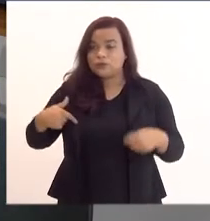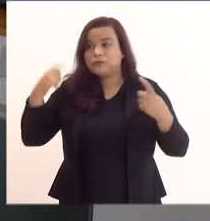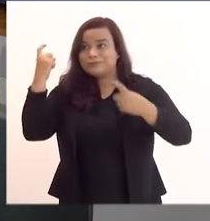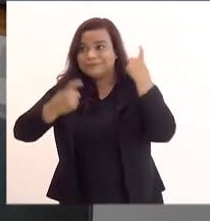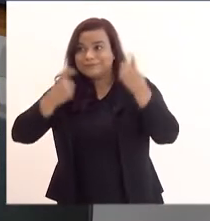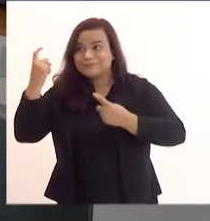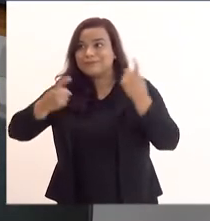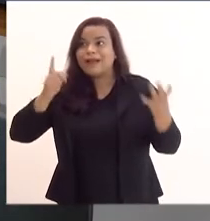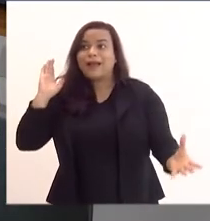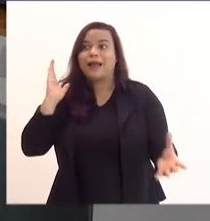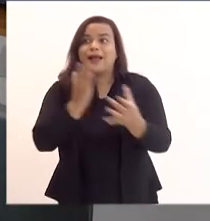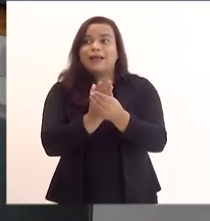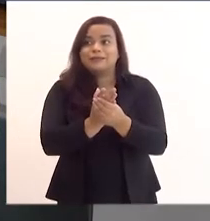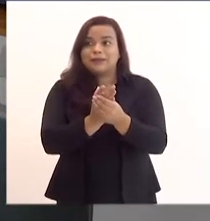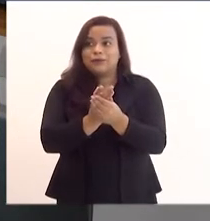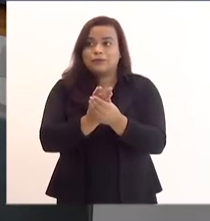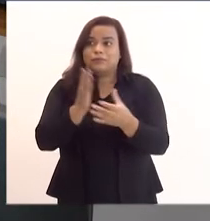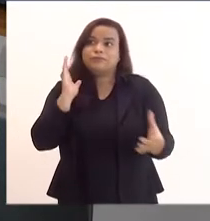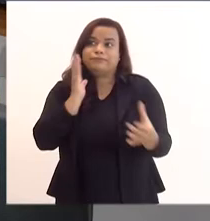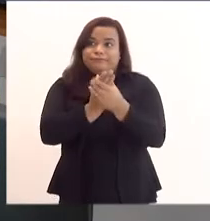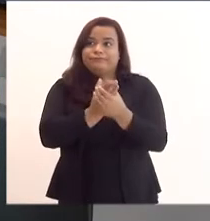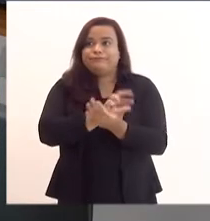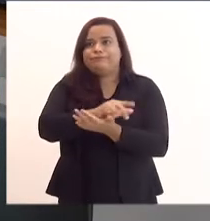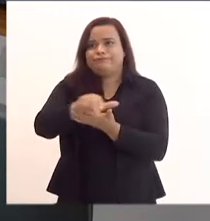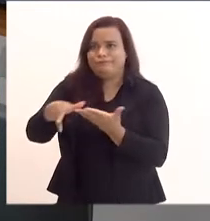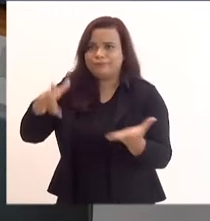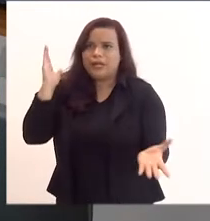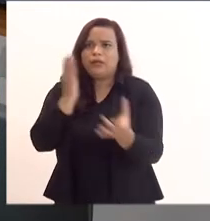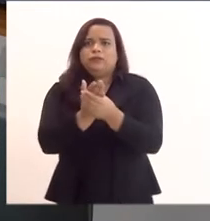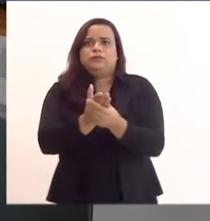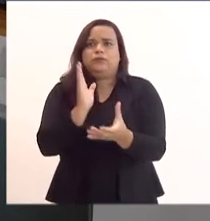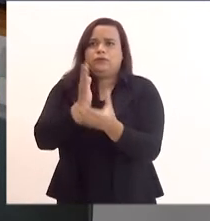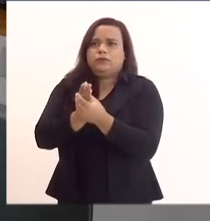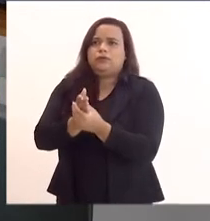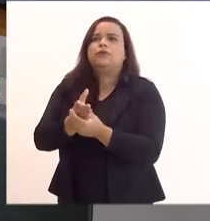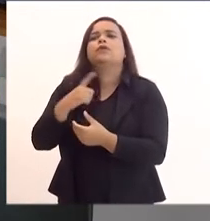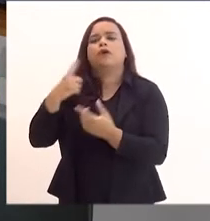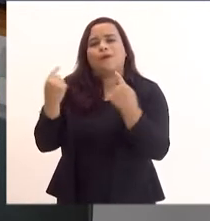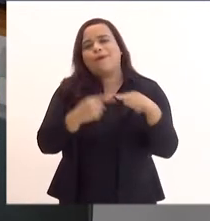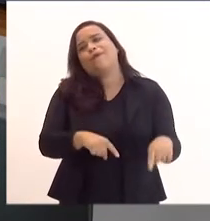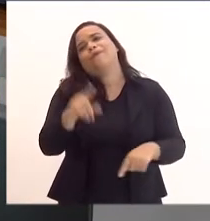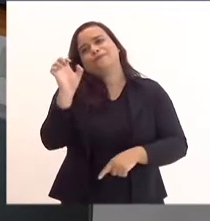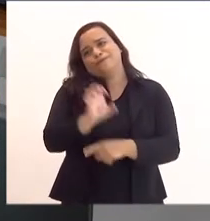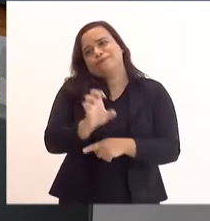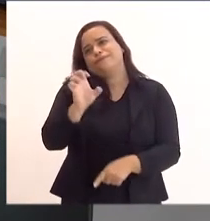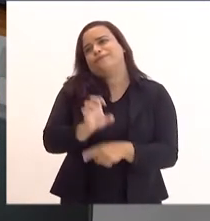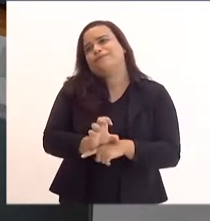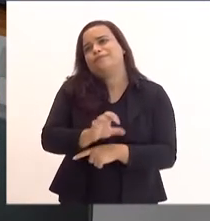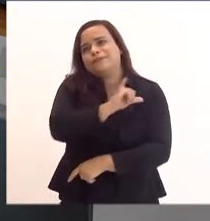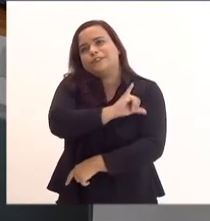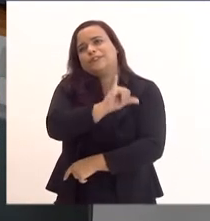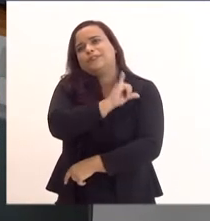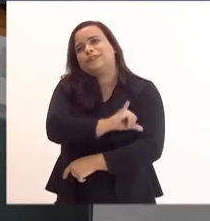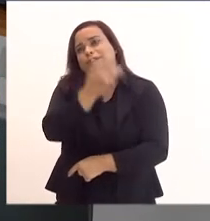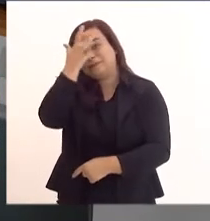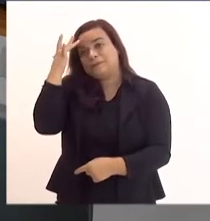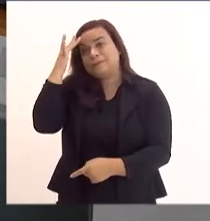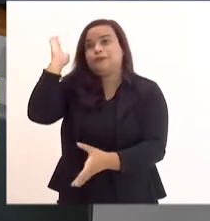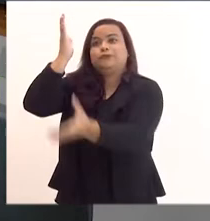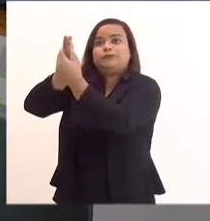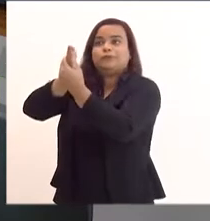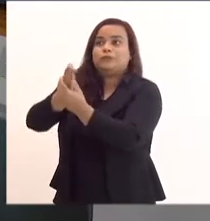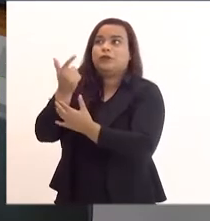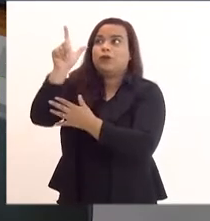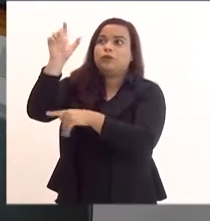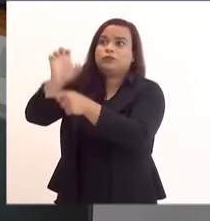isso. Obrigando, porque no texto vai ser lá, autoriza o Estado do Rio de Janeiro. Sim. O indivíduo vai entrar na justiça e dizer, olha,